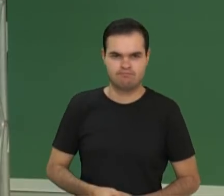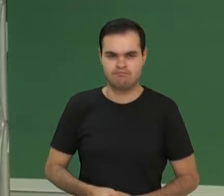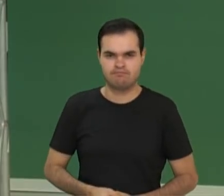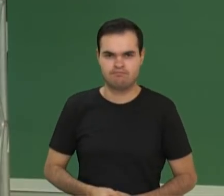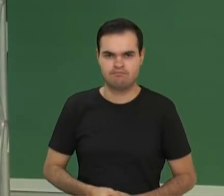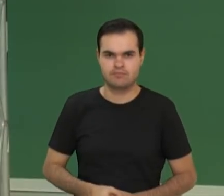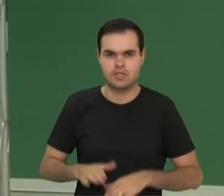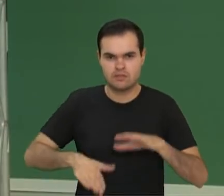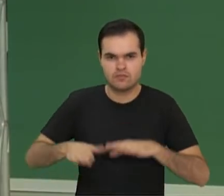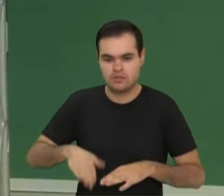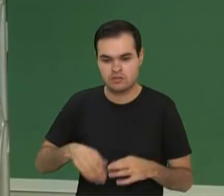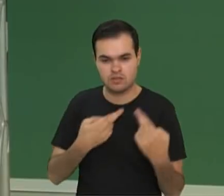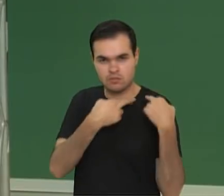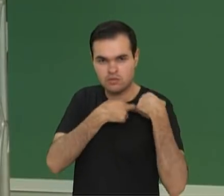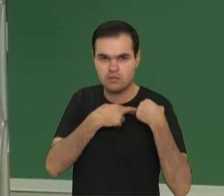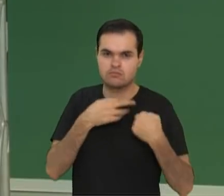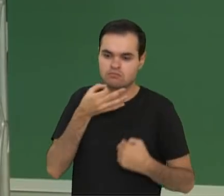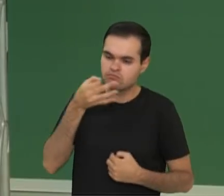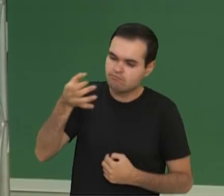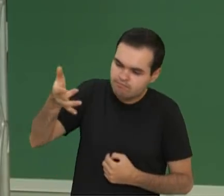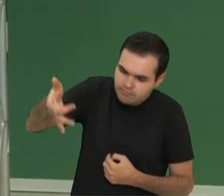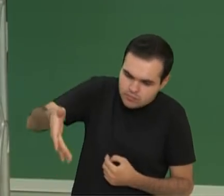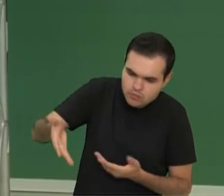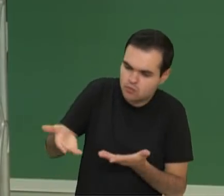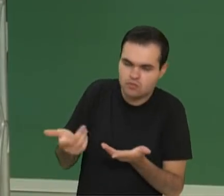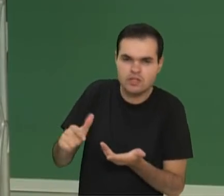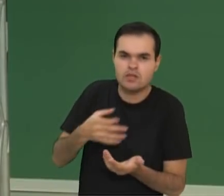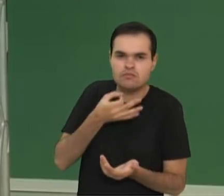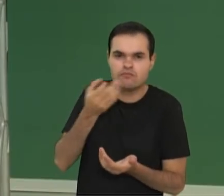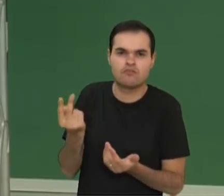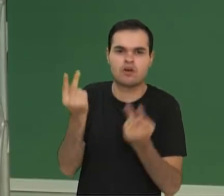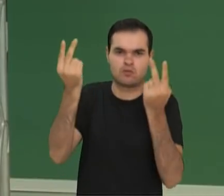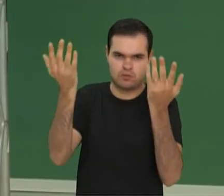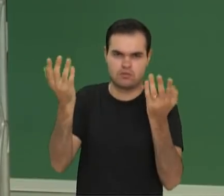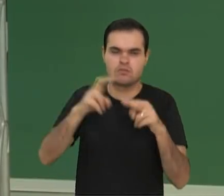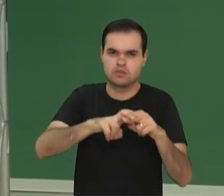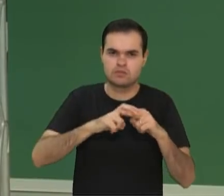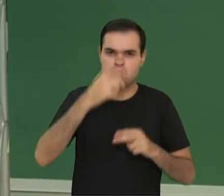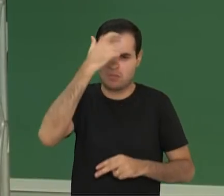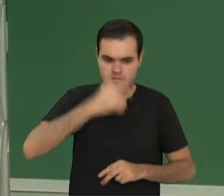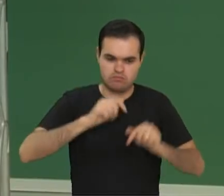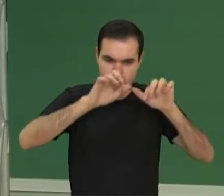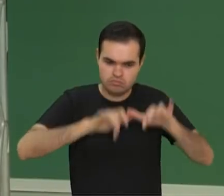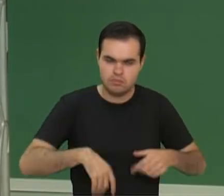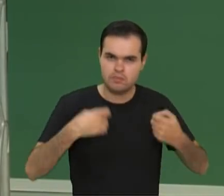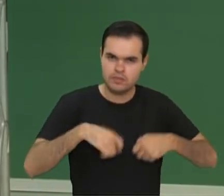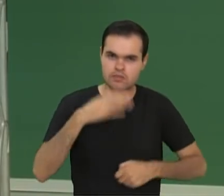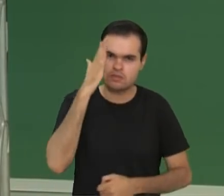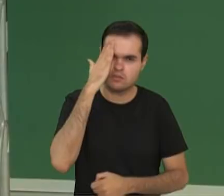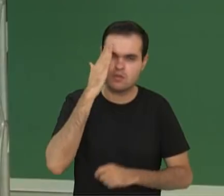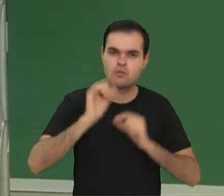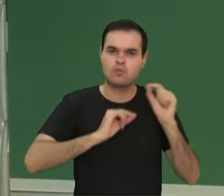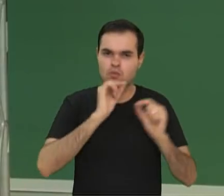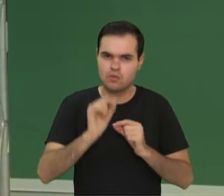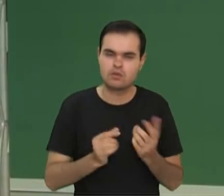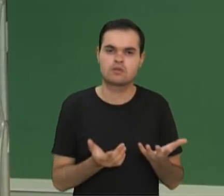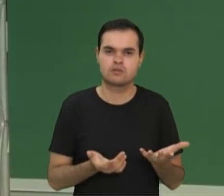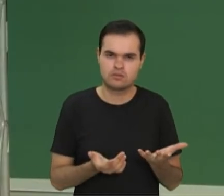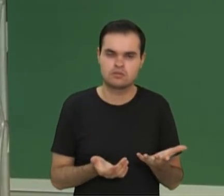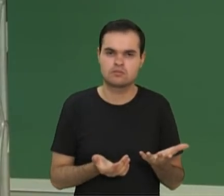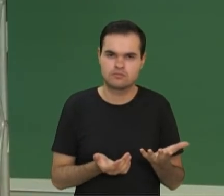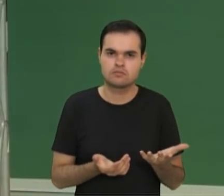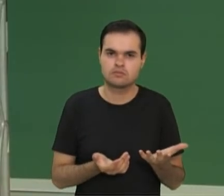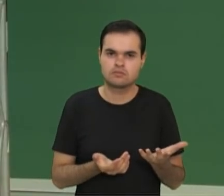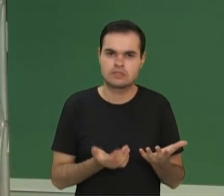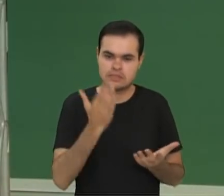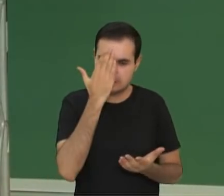nem é responsabilidade daquele político. Então, um articulista, ele precisa saber do que está falando, ele precisa ter conhecimento